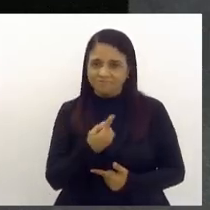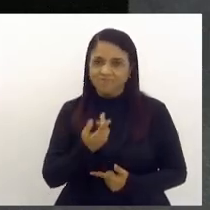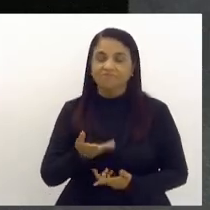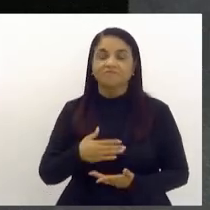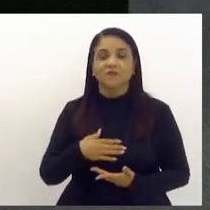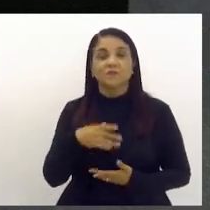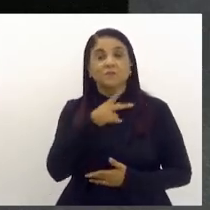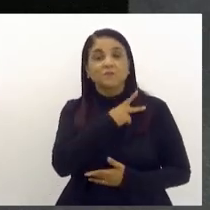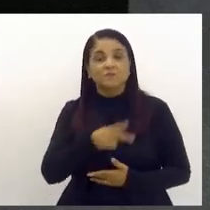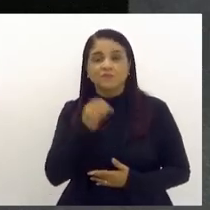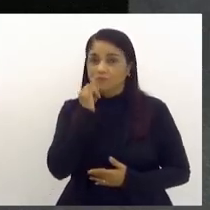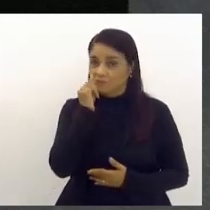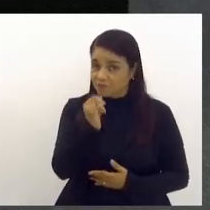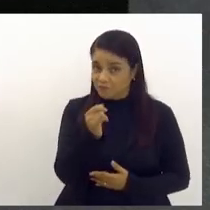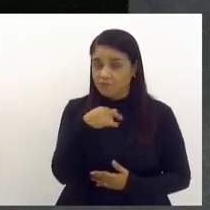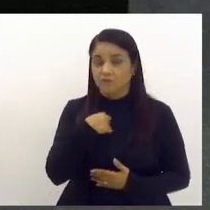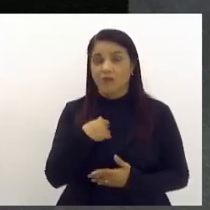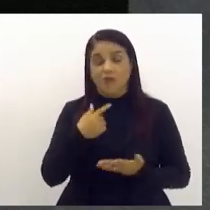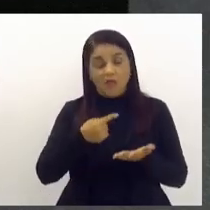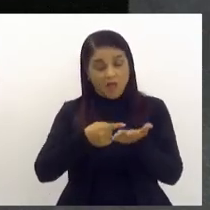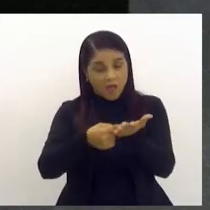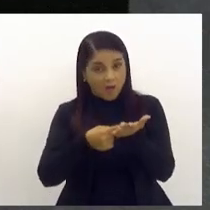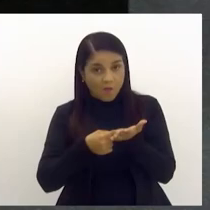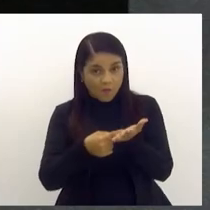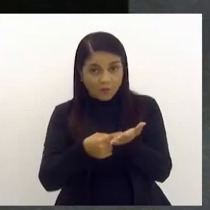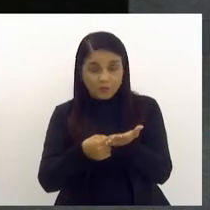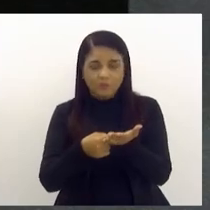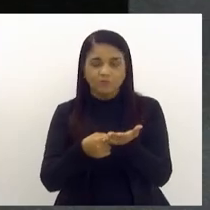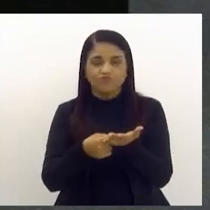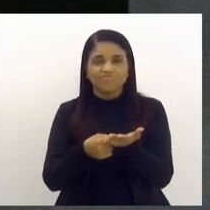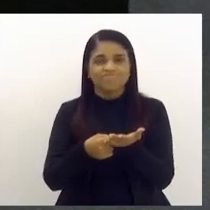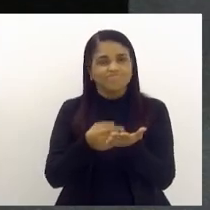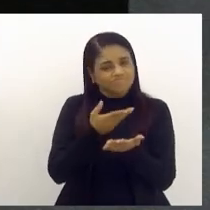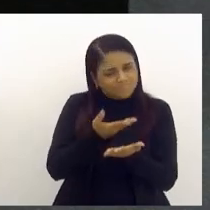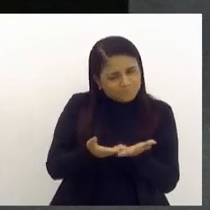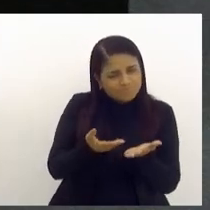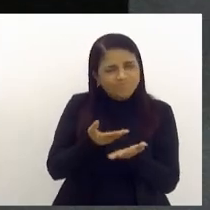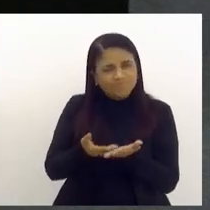dizer o seguinte: todo acordo, você perde. E, na